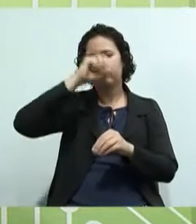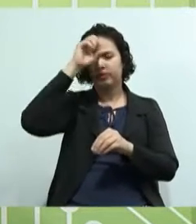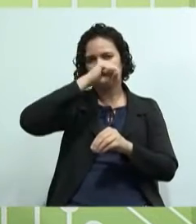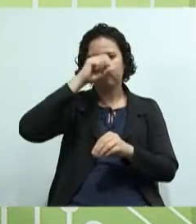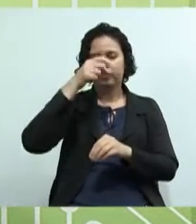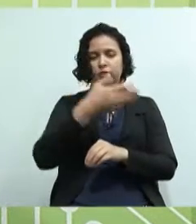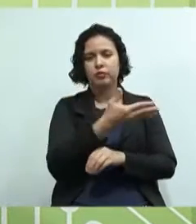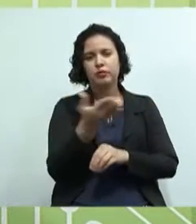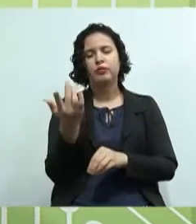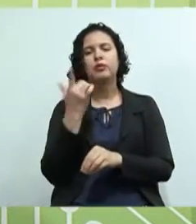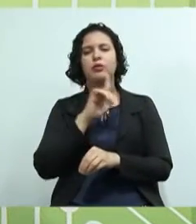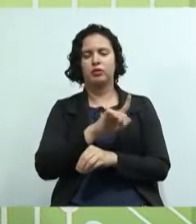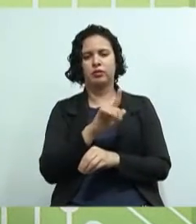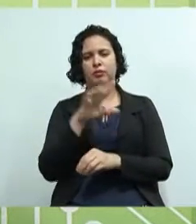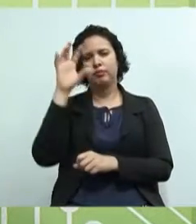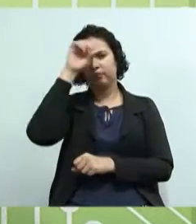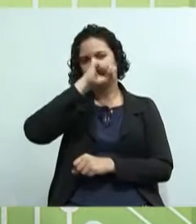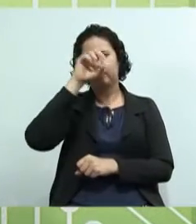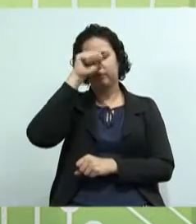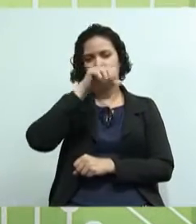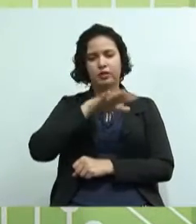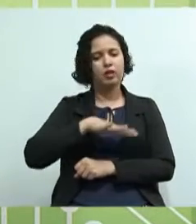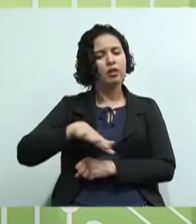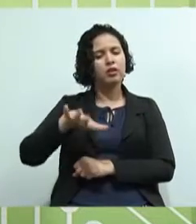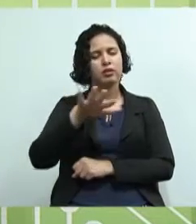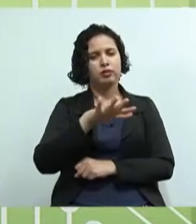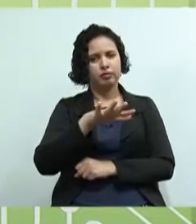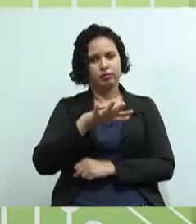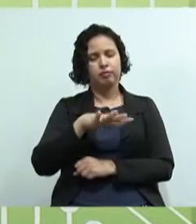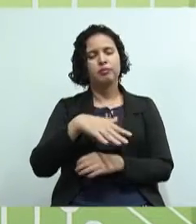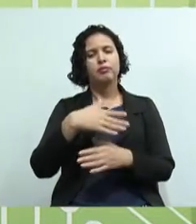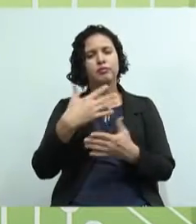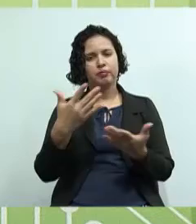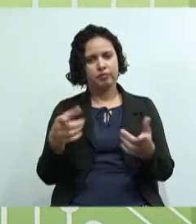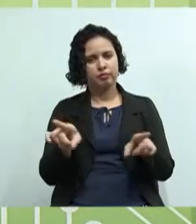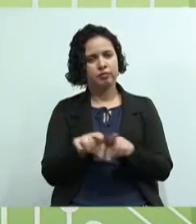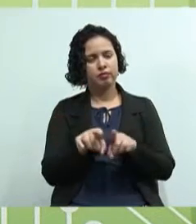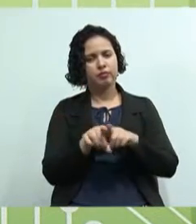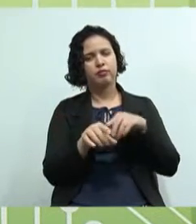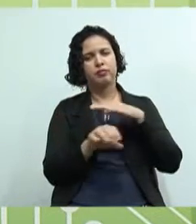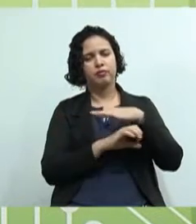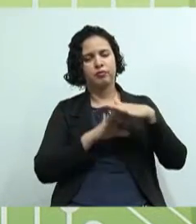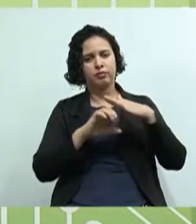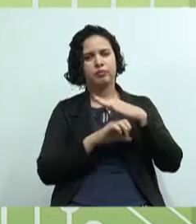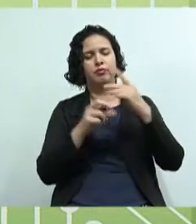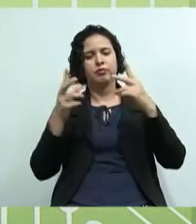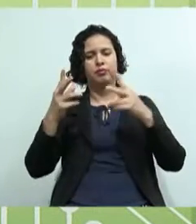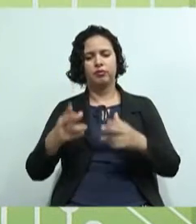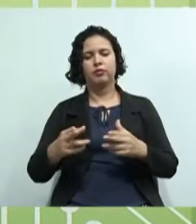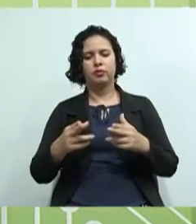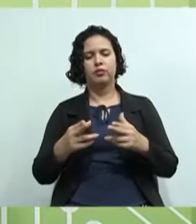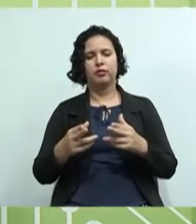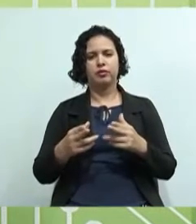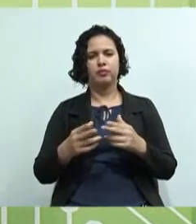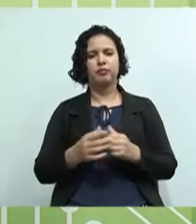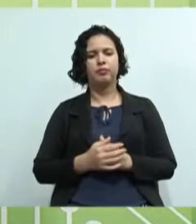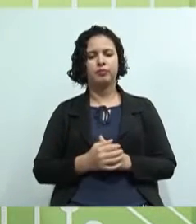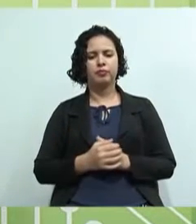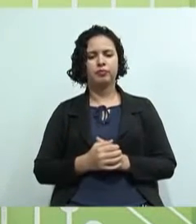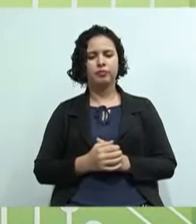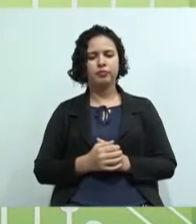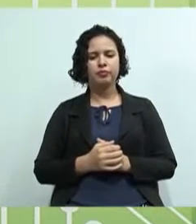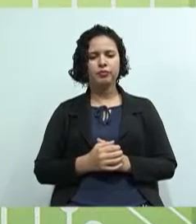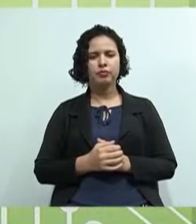você também aprenda. Em determinada área, claro, tá bom? Na organização acontece da mesma forma. Vamos aqui então ver a missão, olha só.